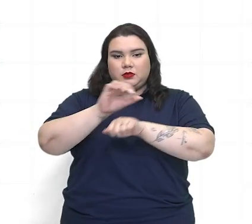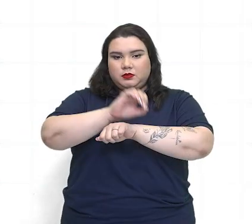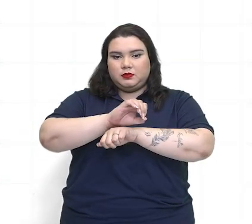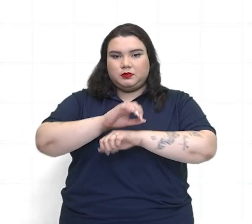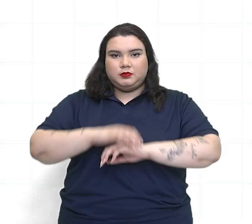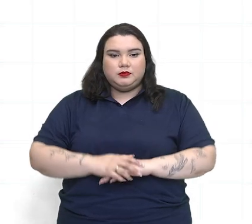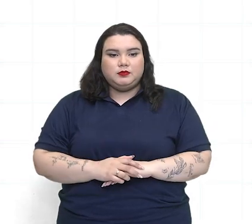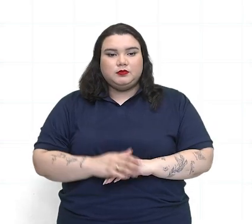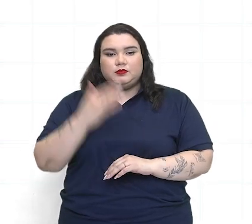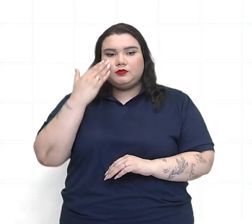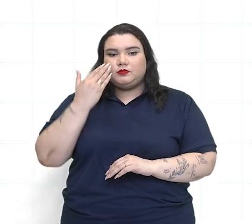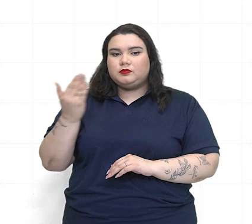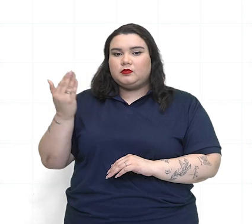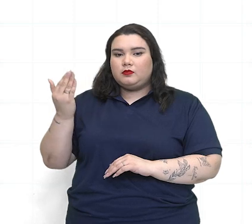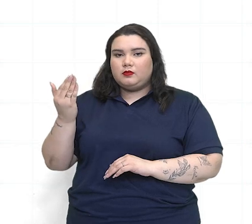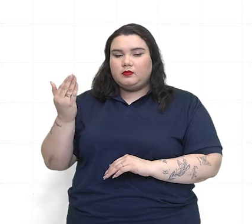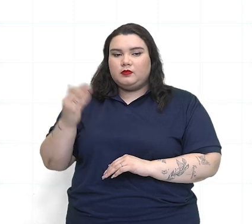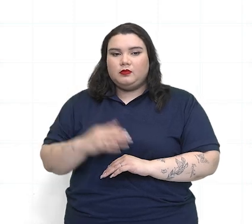artigo.